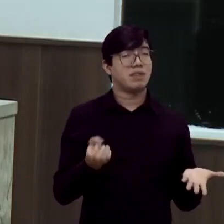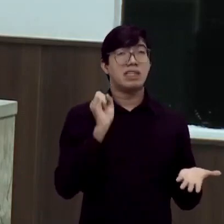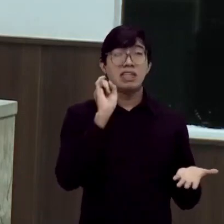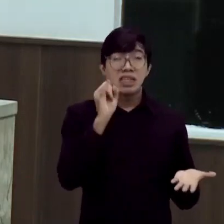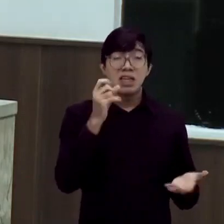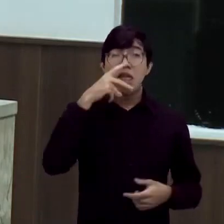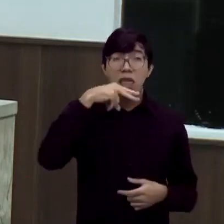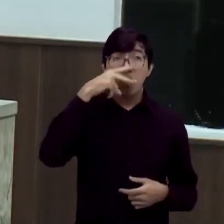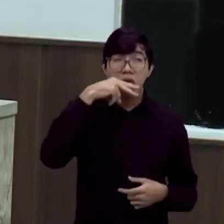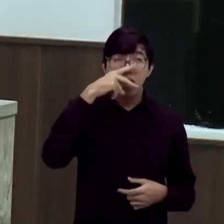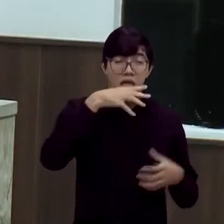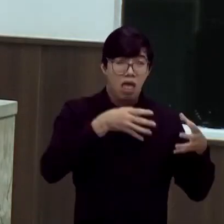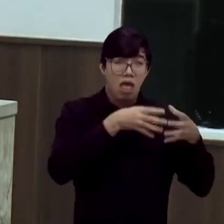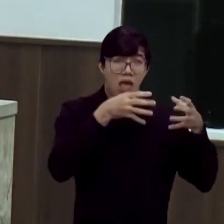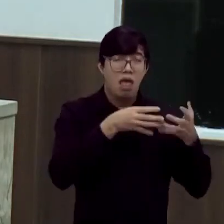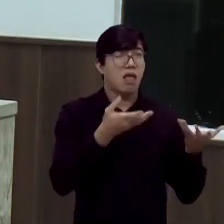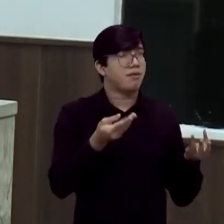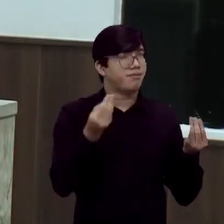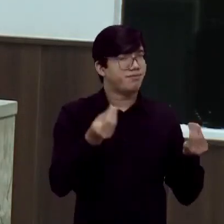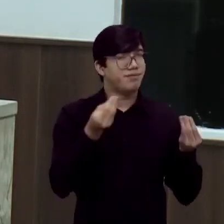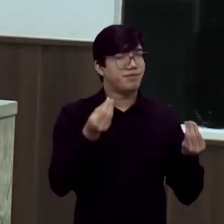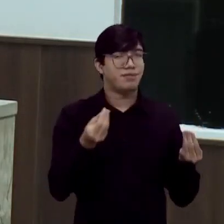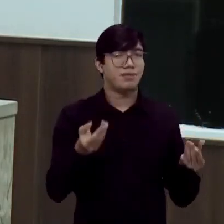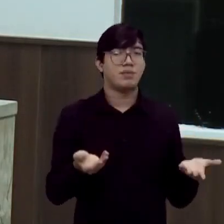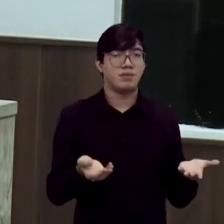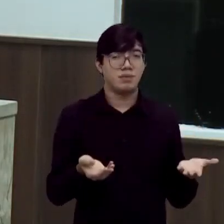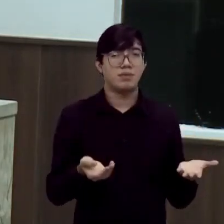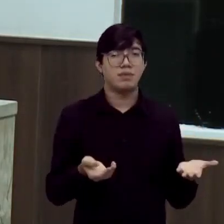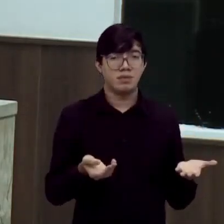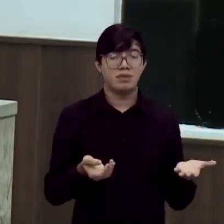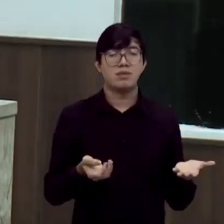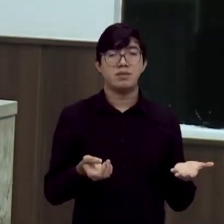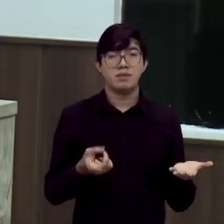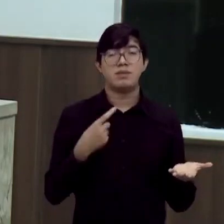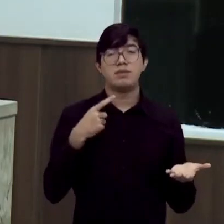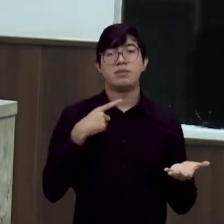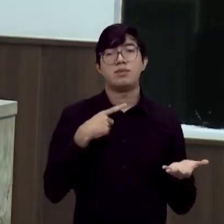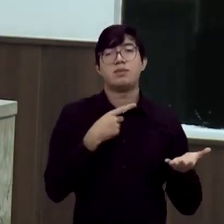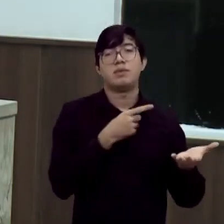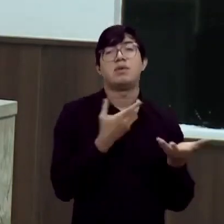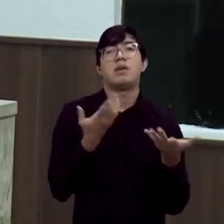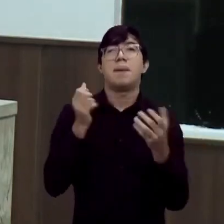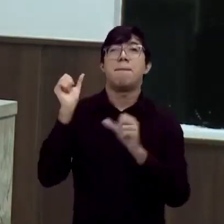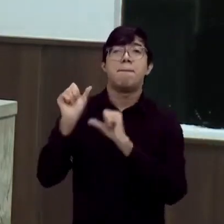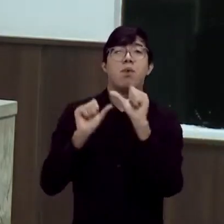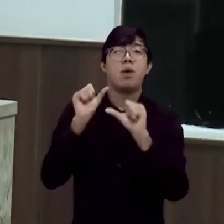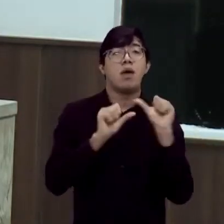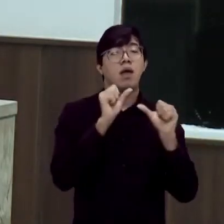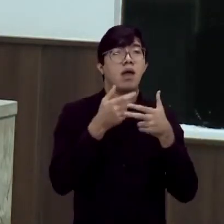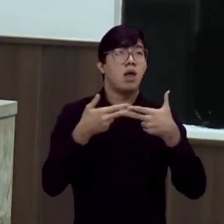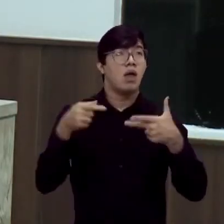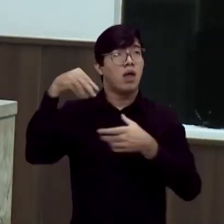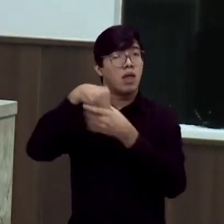que tem de perua, vou dizer uma coisa, não vou dizer não, porque já tem inimigo demais, eu não quero resgatar, está todo mundo me esquecendo, lá errei eu de novo,